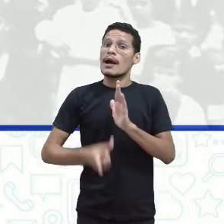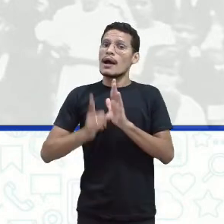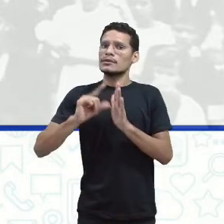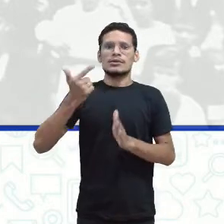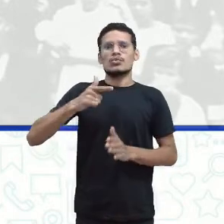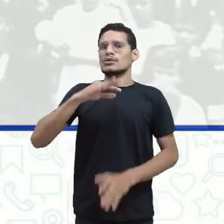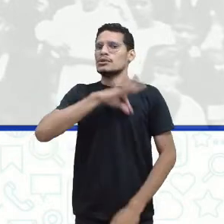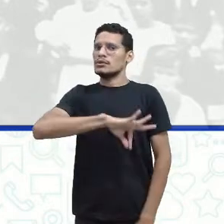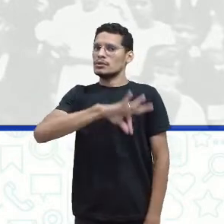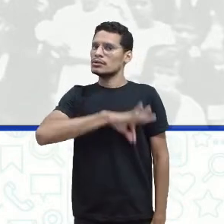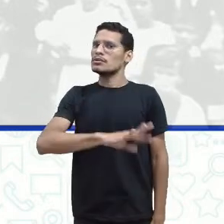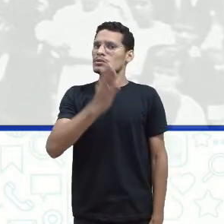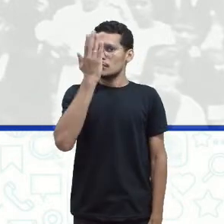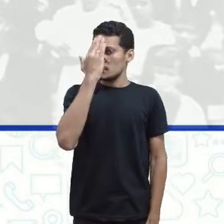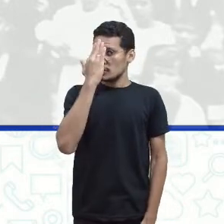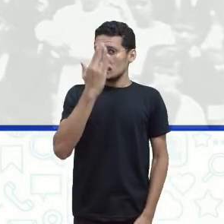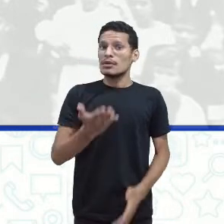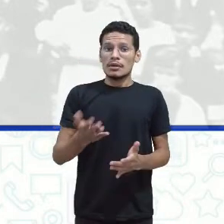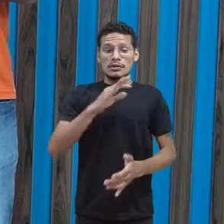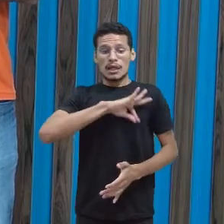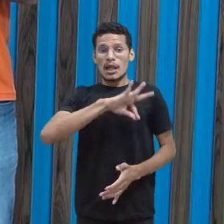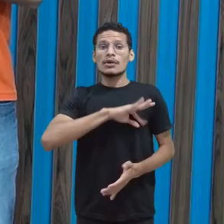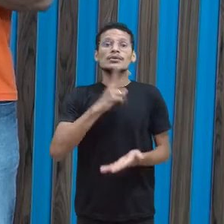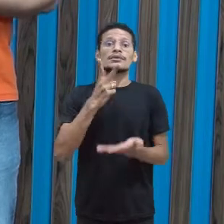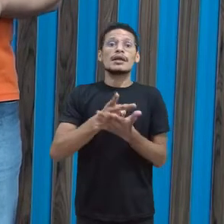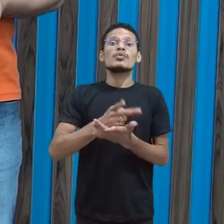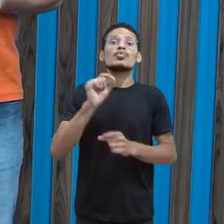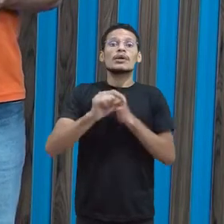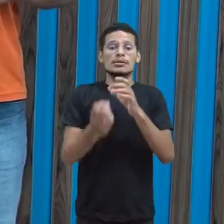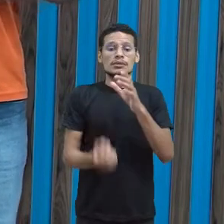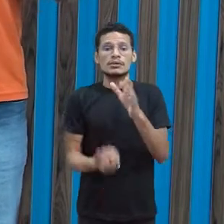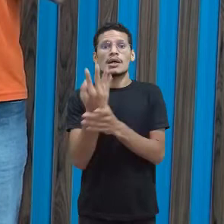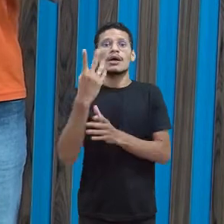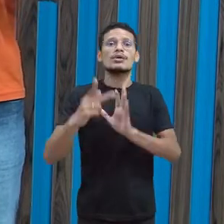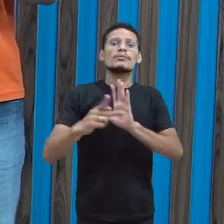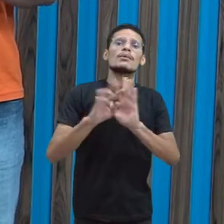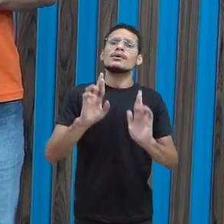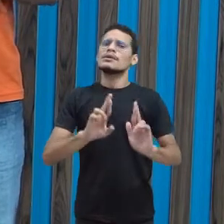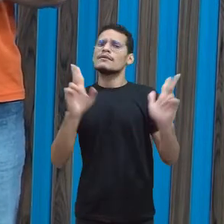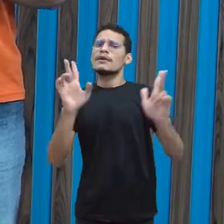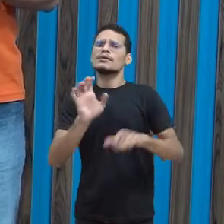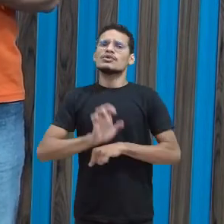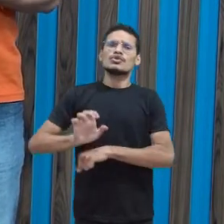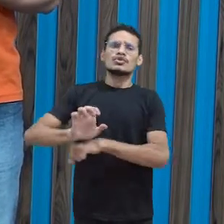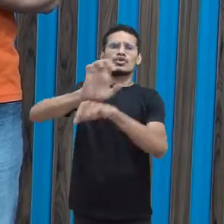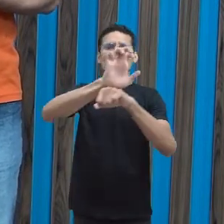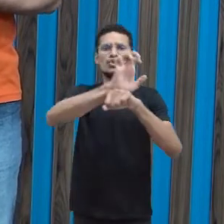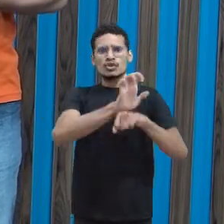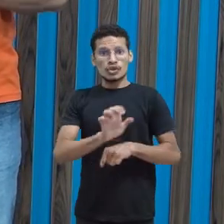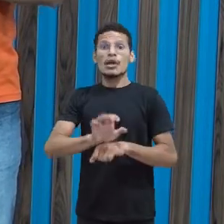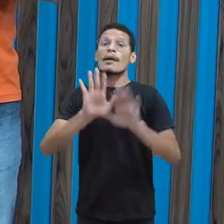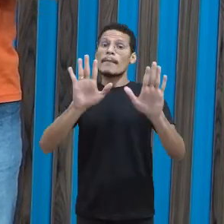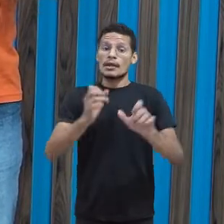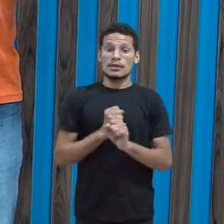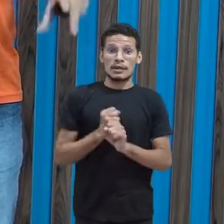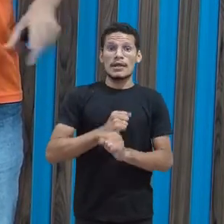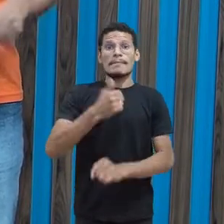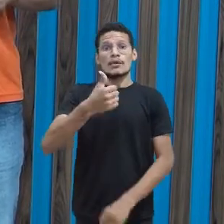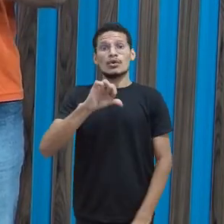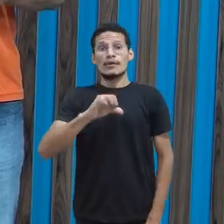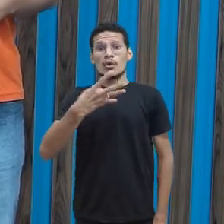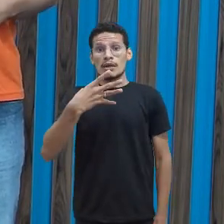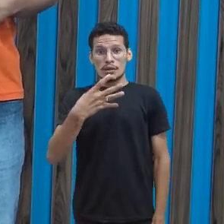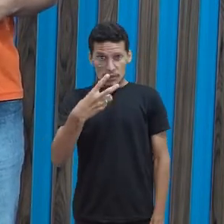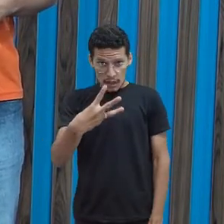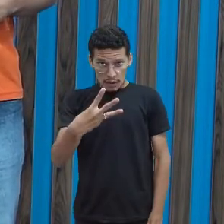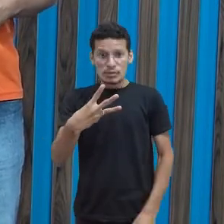mínimo. Então, o salário mínimo ele vai sendo consolidado em diferentes estados, em tempos diferentes, mas em 1943 para